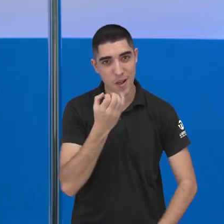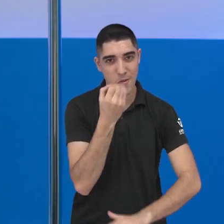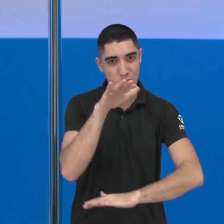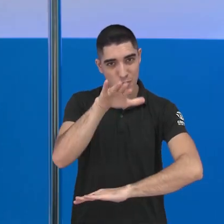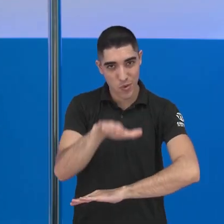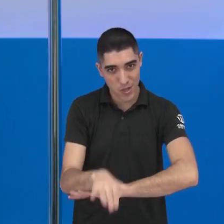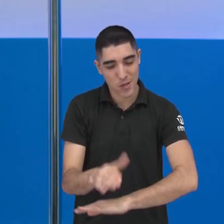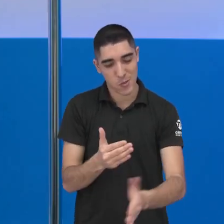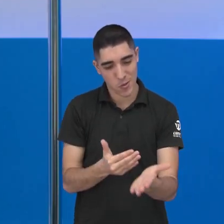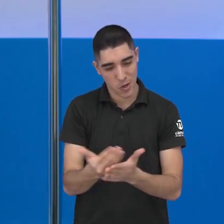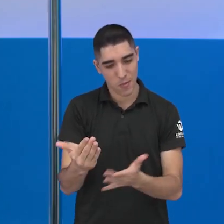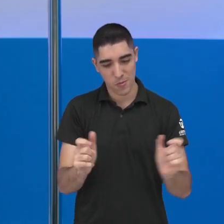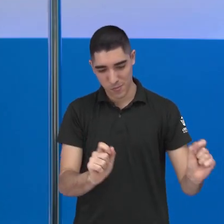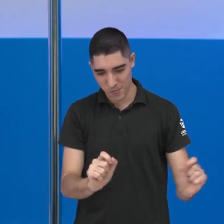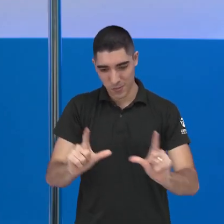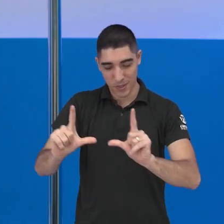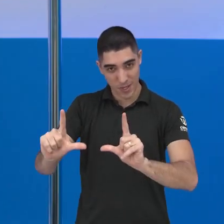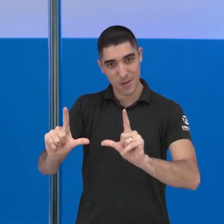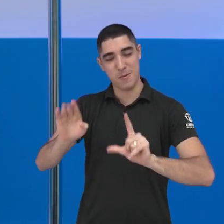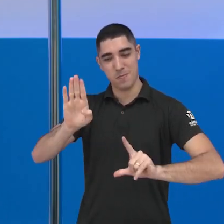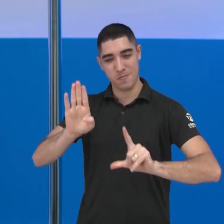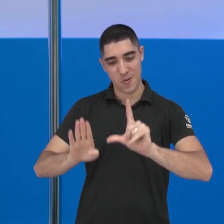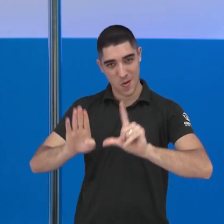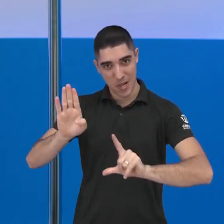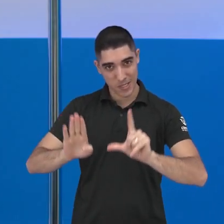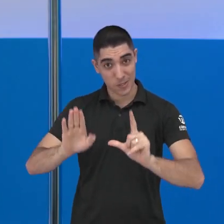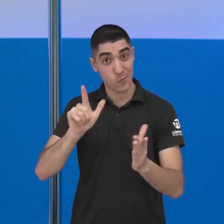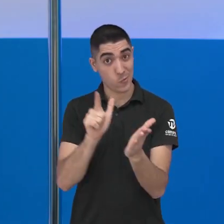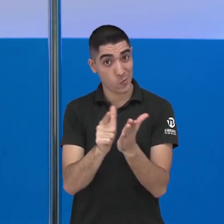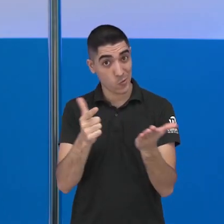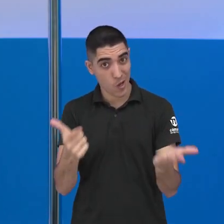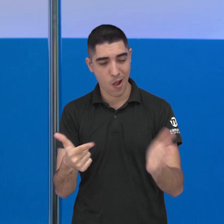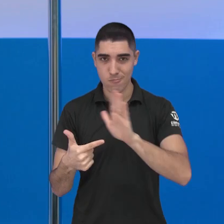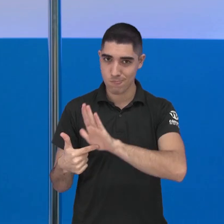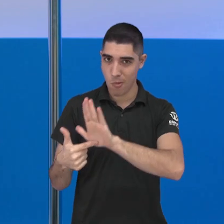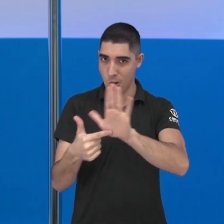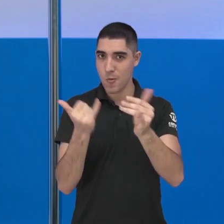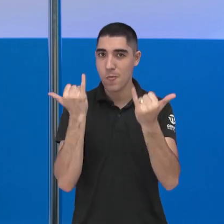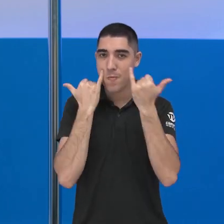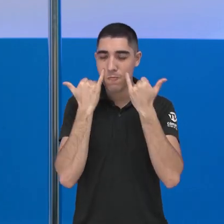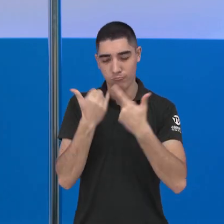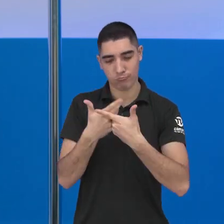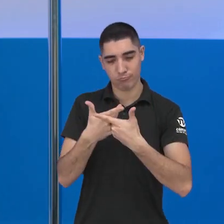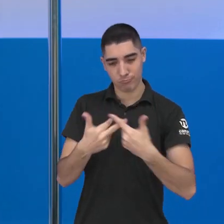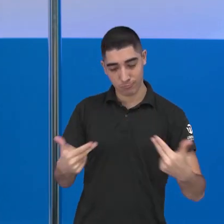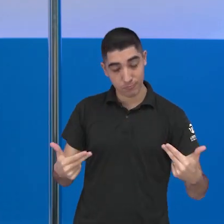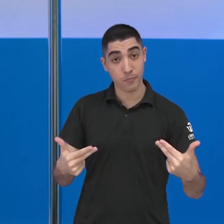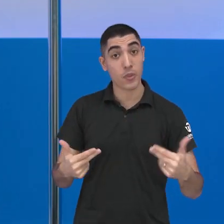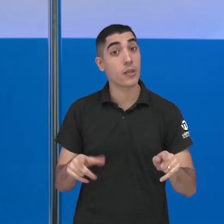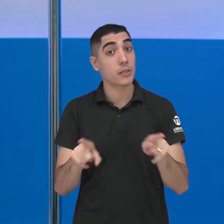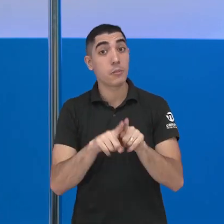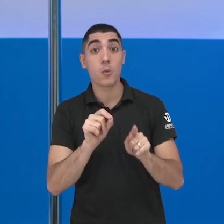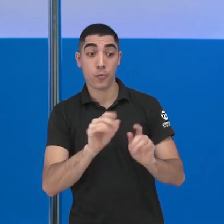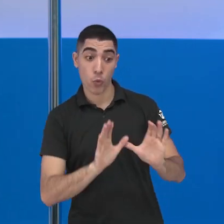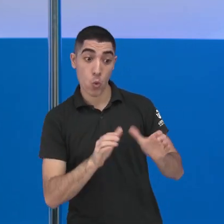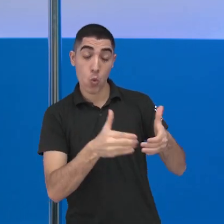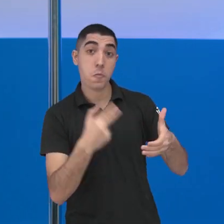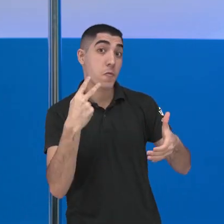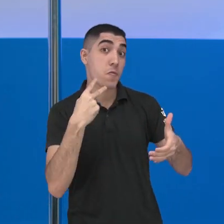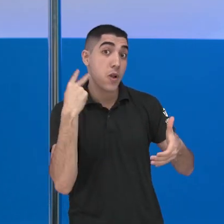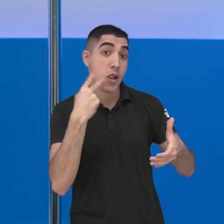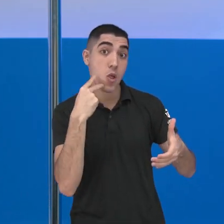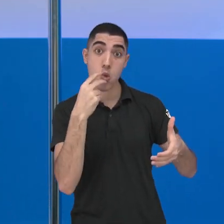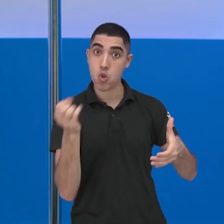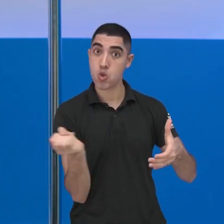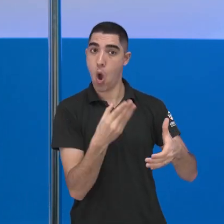Muito boa tarde para você. Estamos chegando com o Boletim Legislativo, que hoje mostra os detalhes da Frente Parlamentar